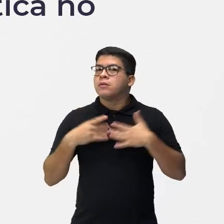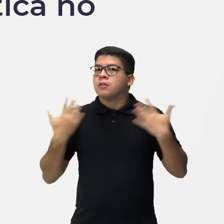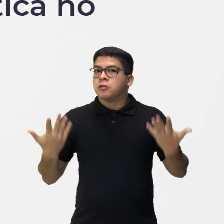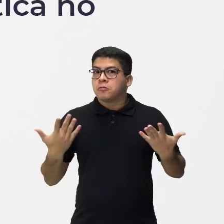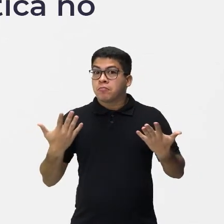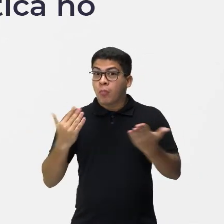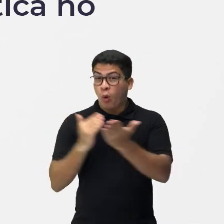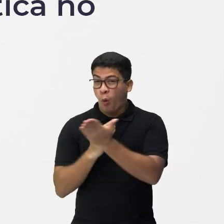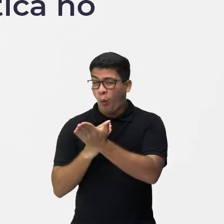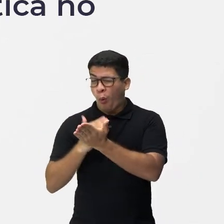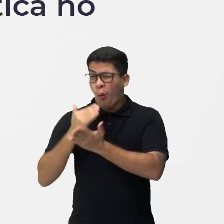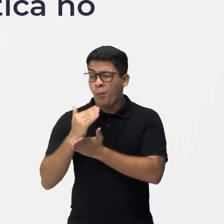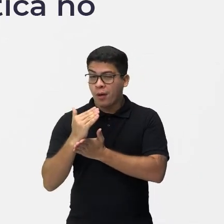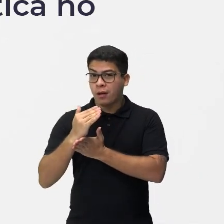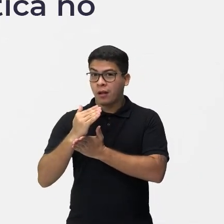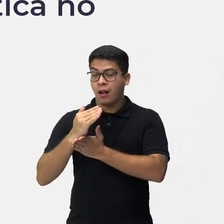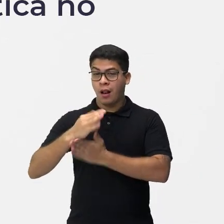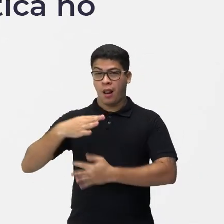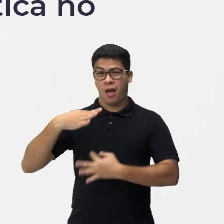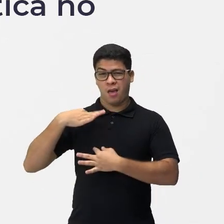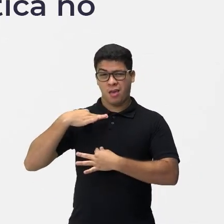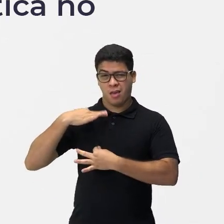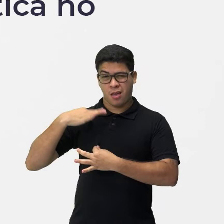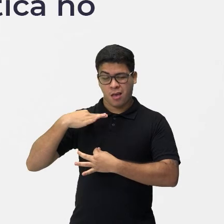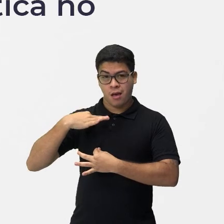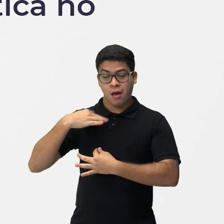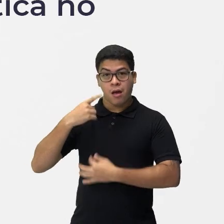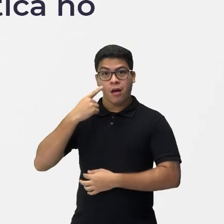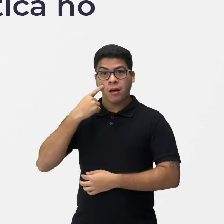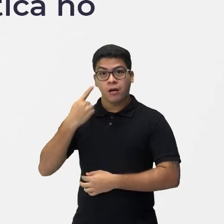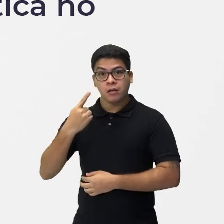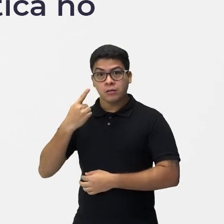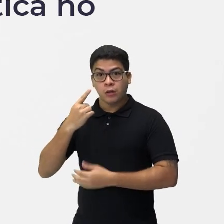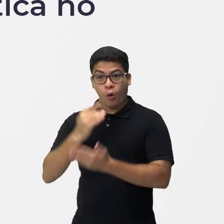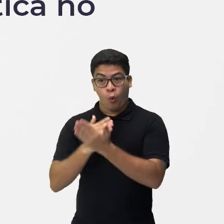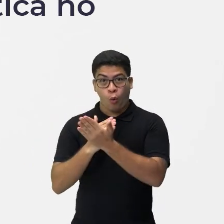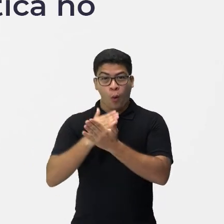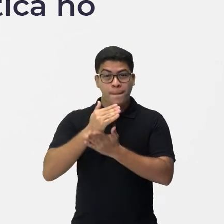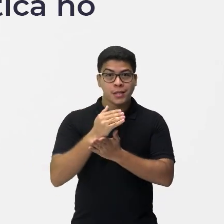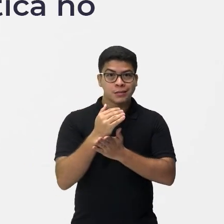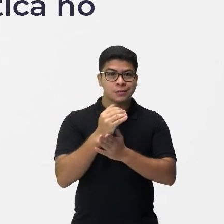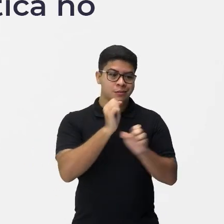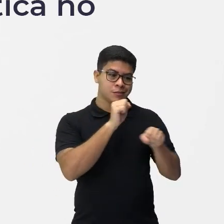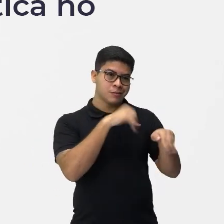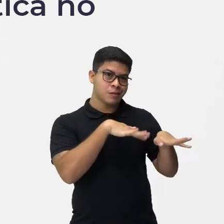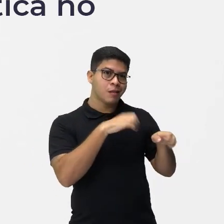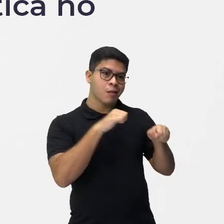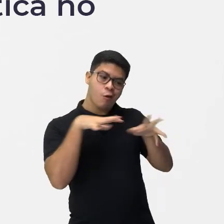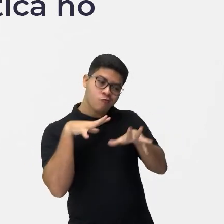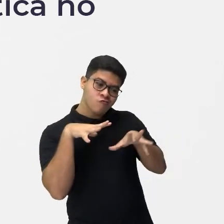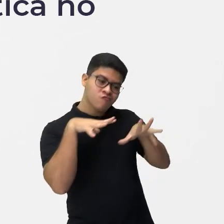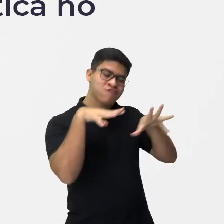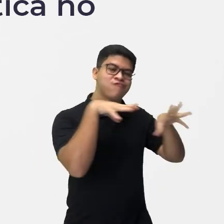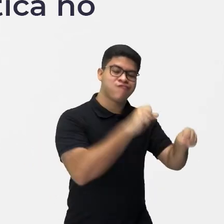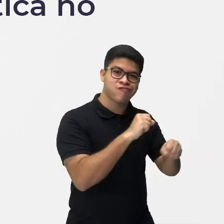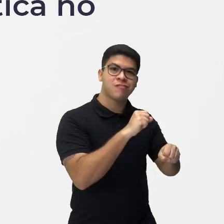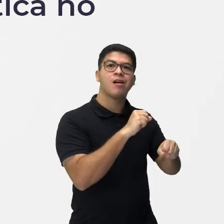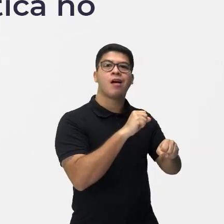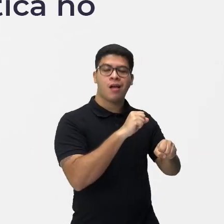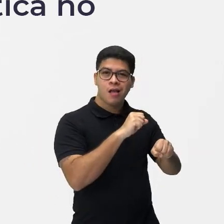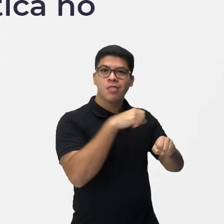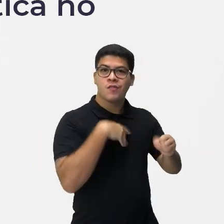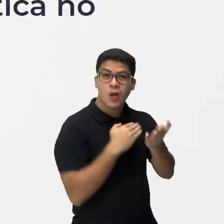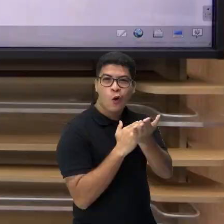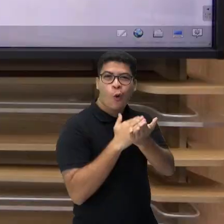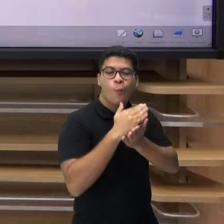em agosto e lá no início de setembro a Alemanha vai invadir a Polônia e vai dar início à Segunda